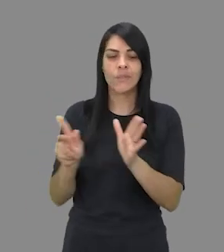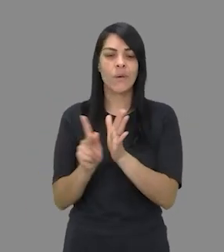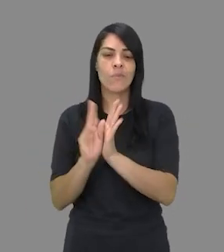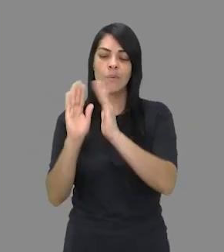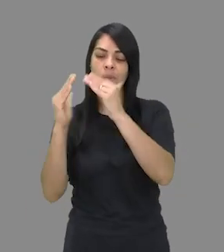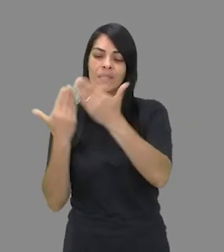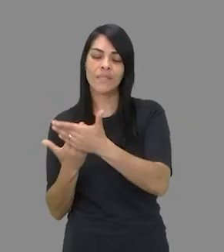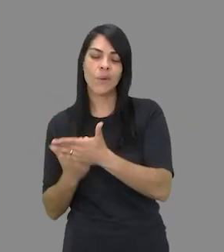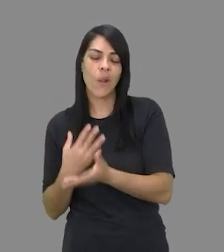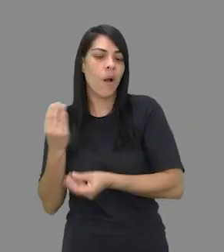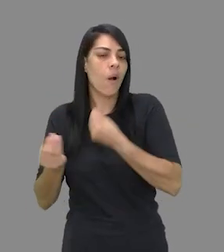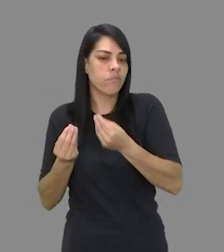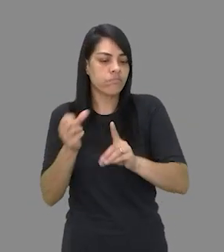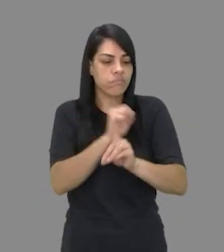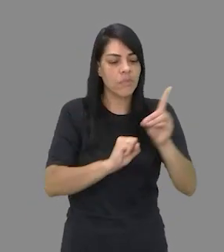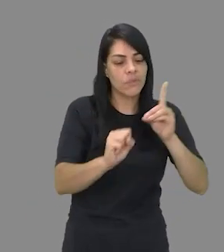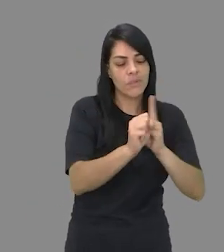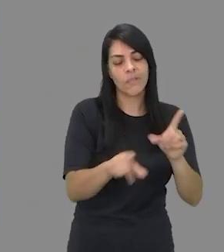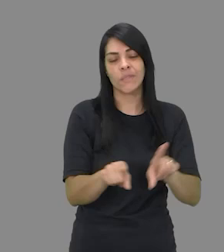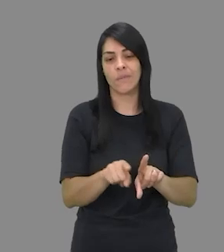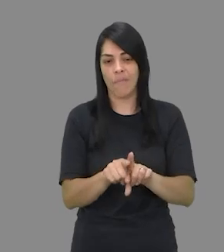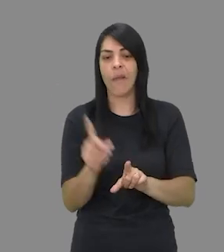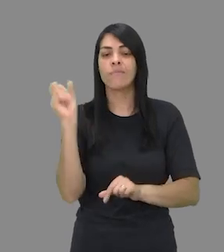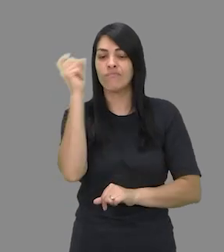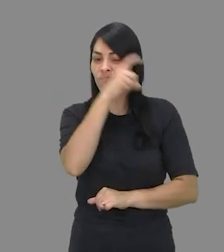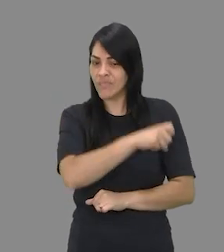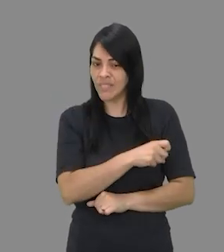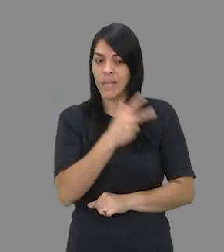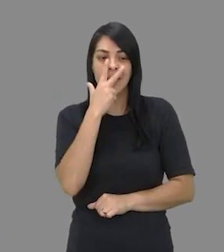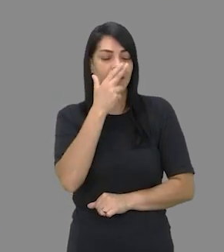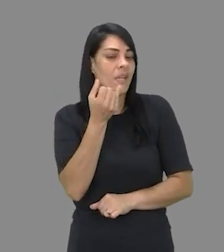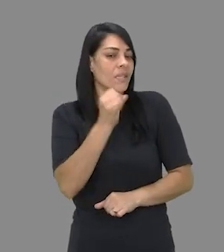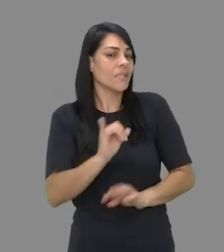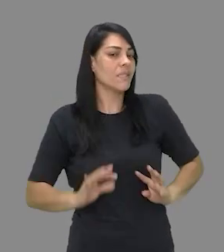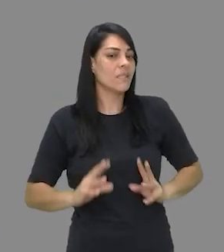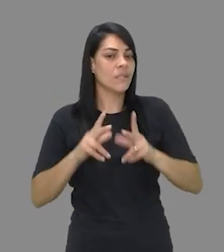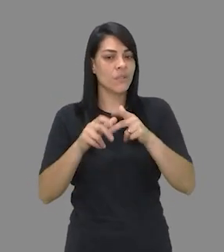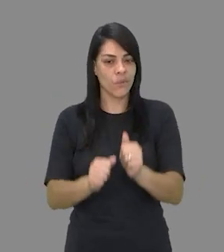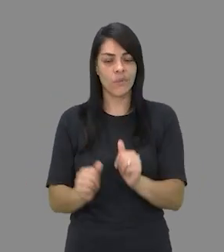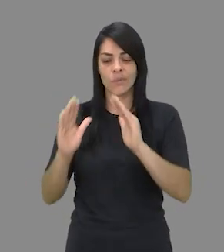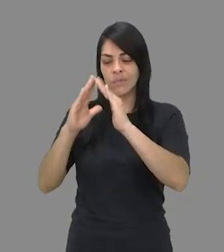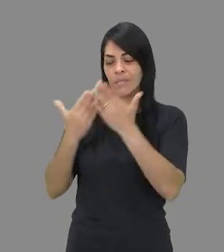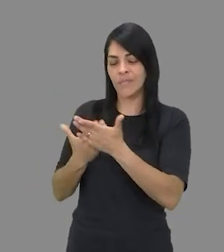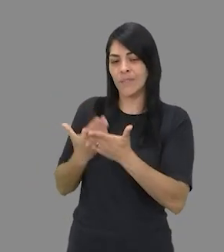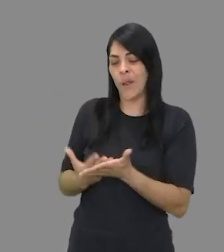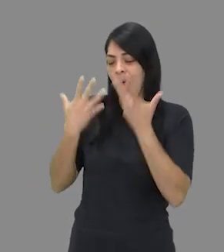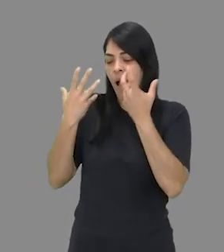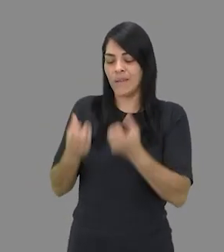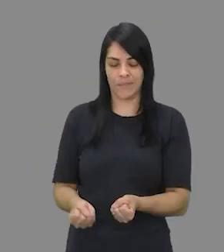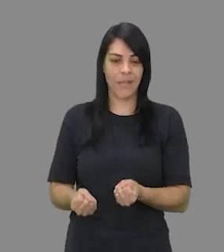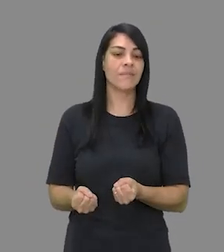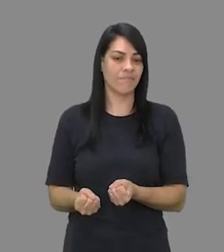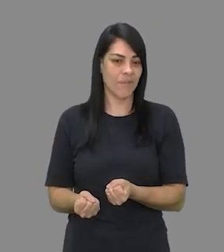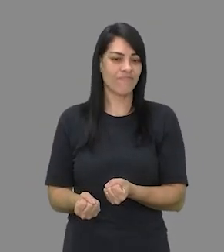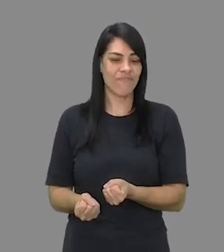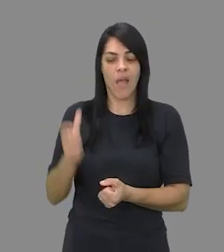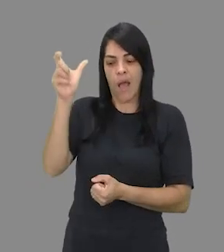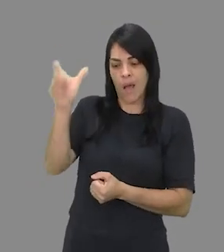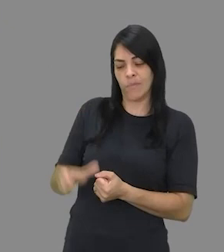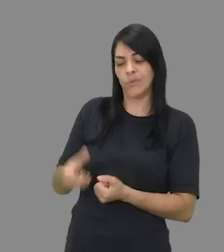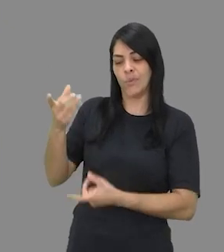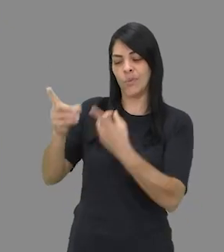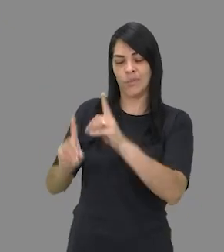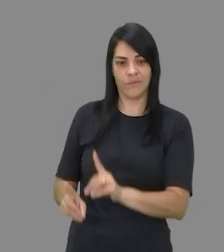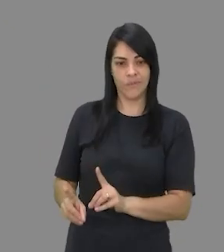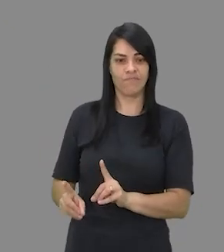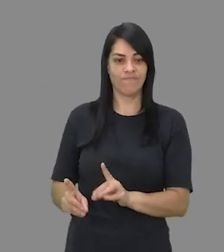difícil ser inserido na sociedade, por exemplo. Será que todos na escola aceitam esse estudante e